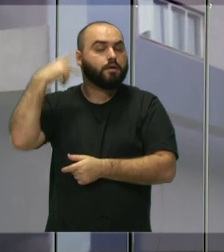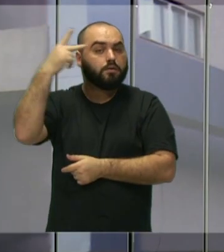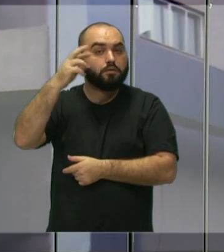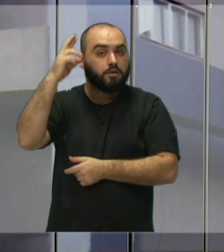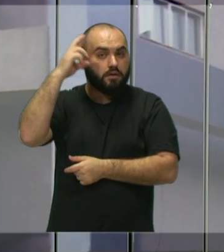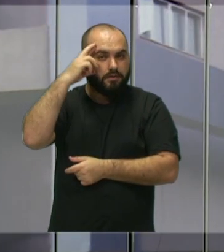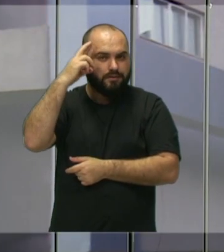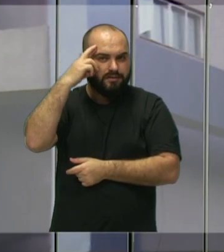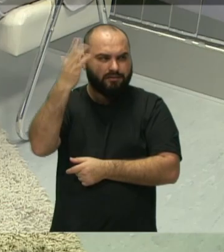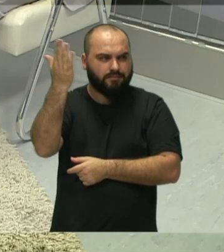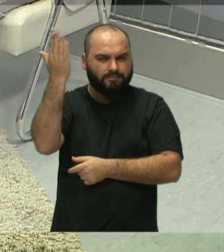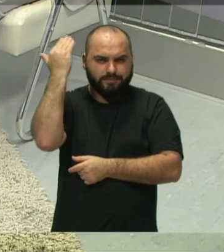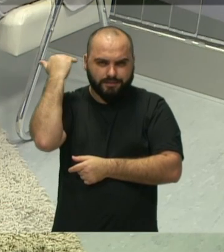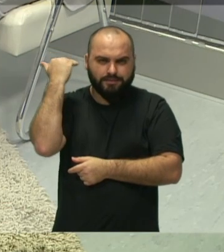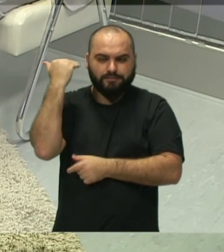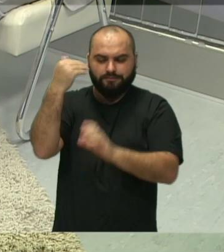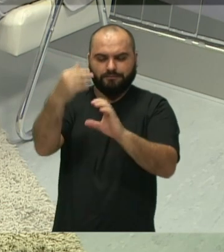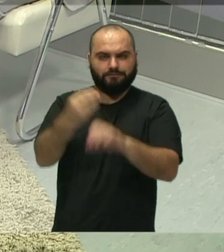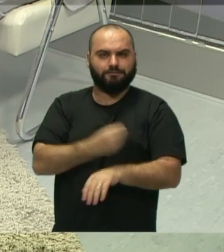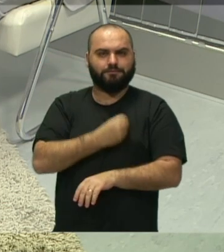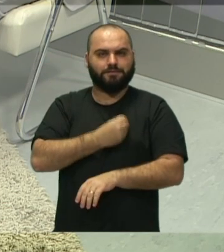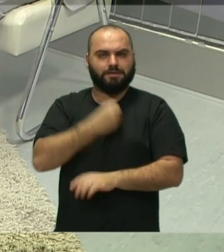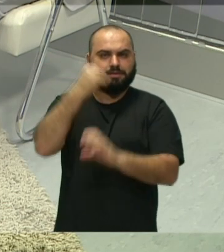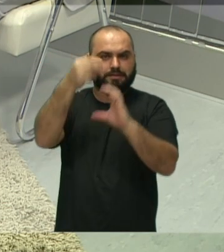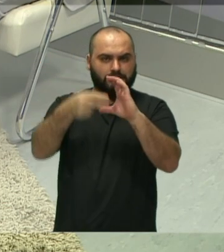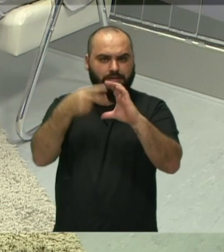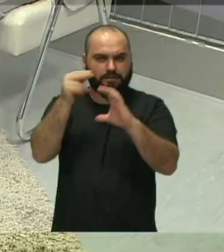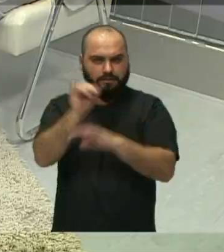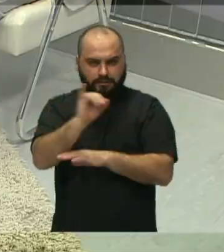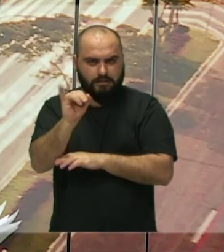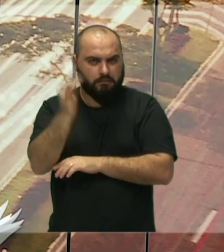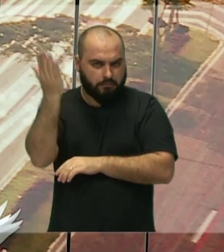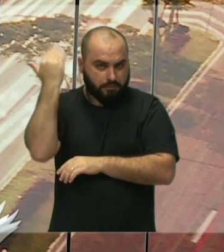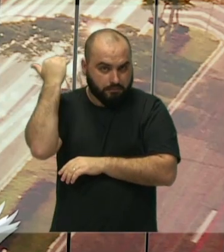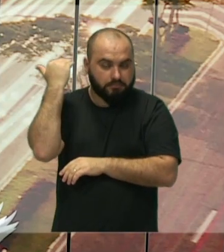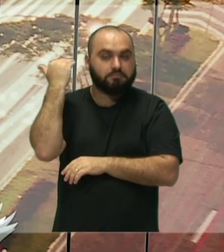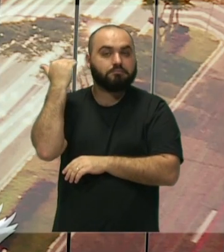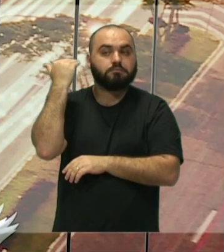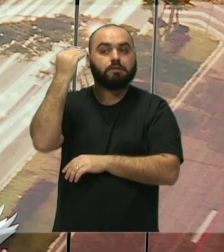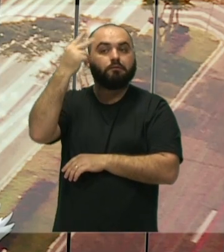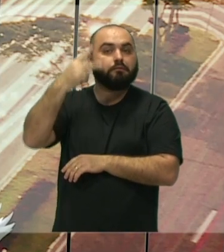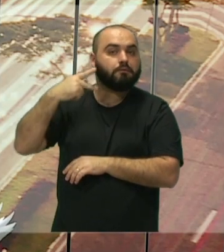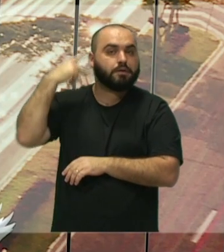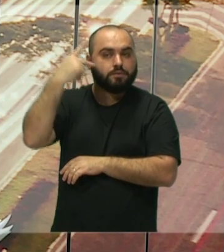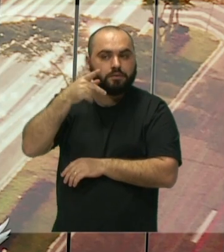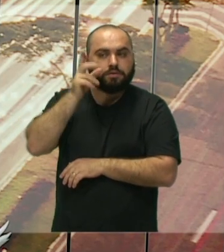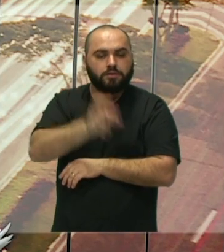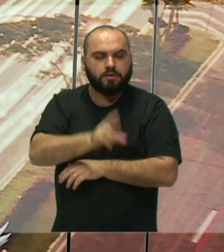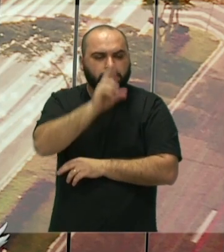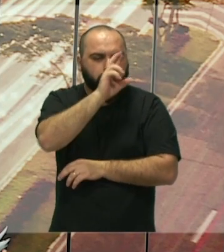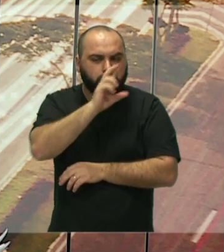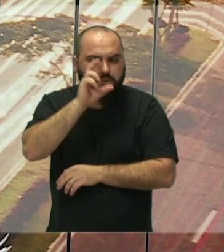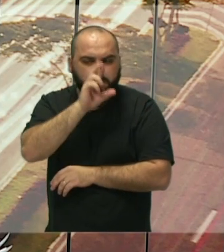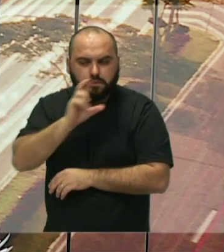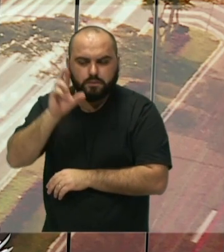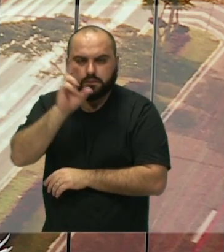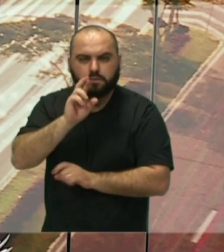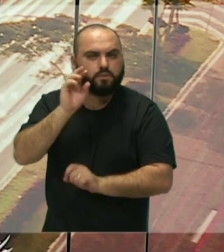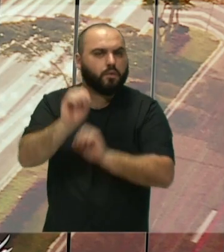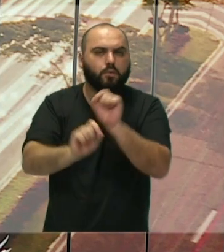Narciso, quando estava na Câmara na última legislatura, já fazia, que é esse suporte assim, de